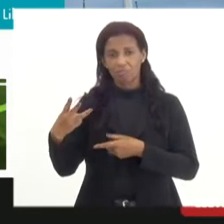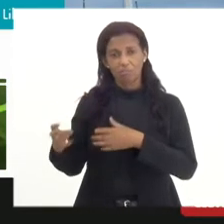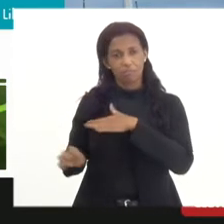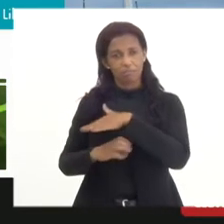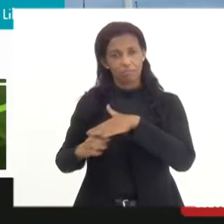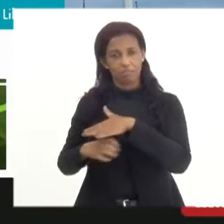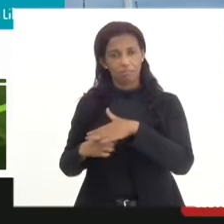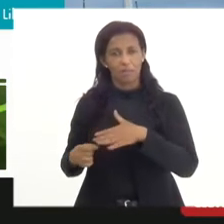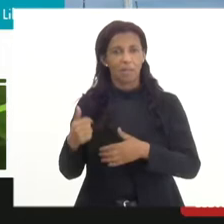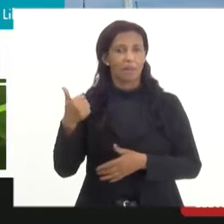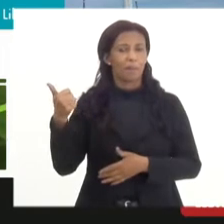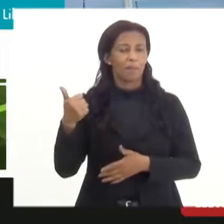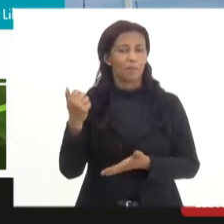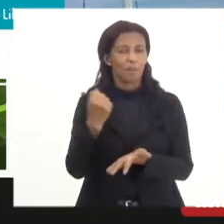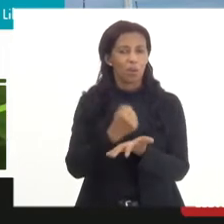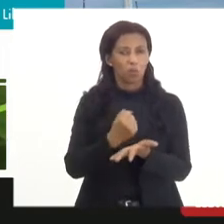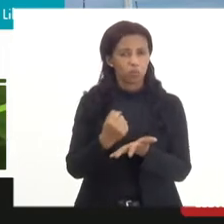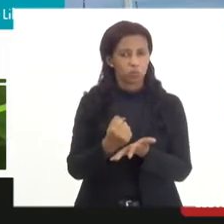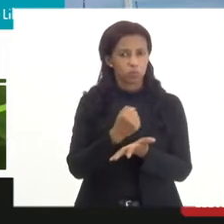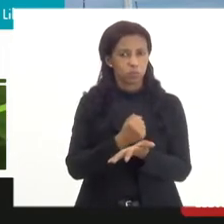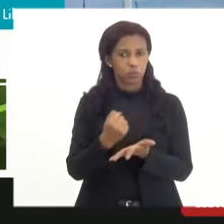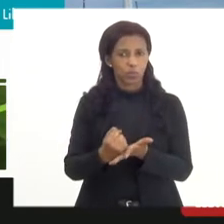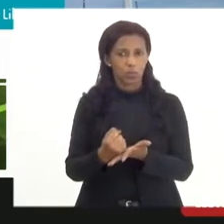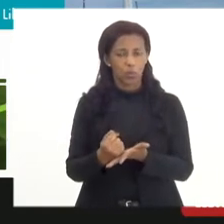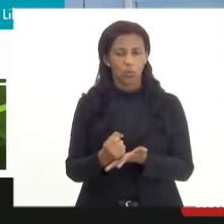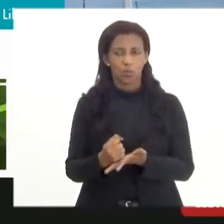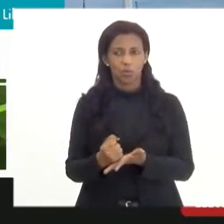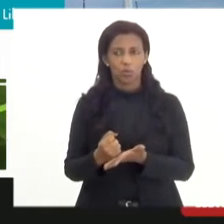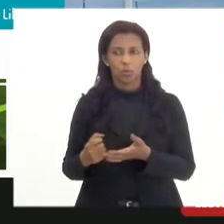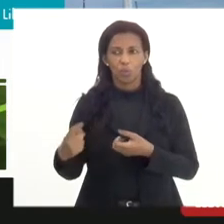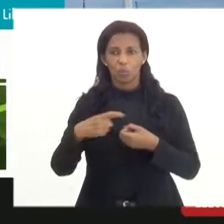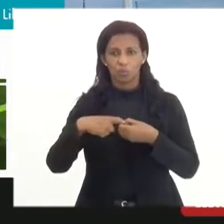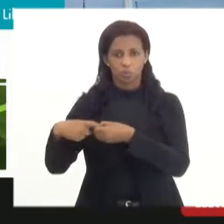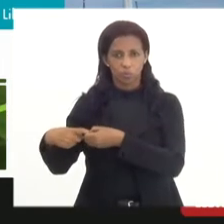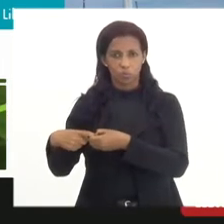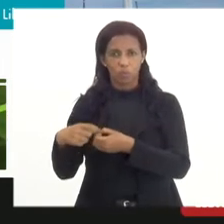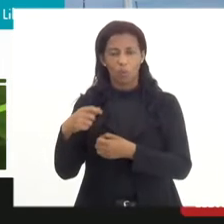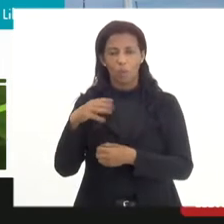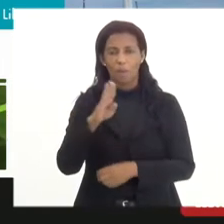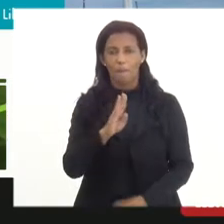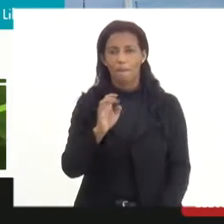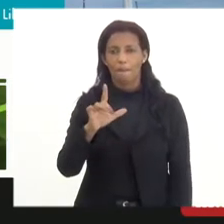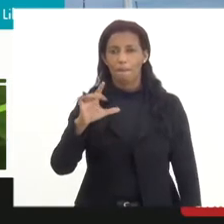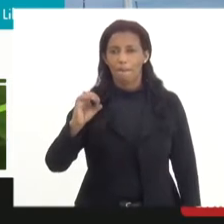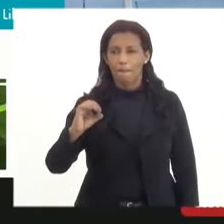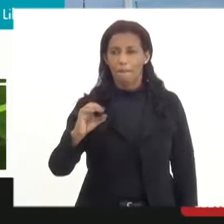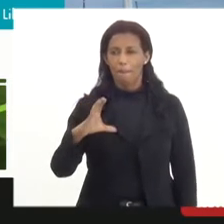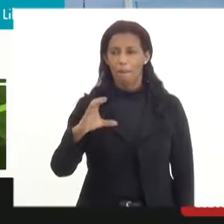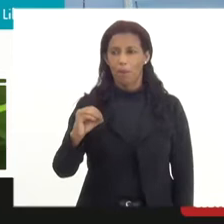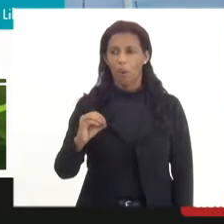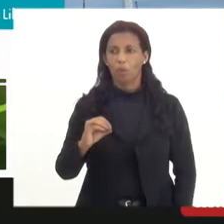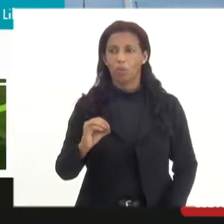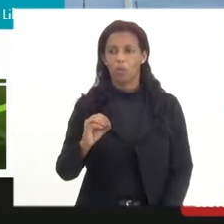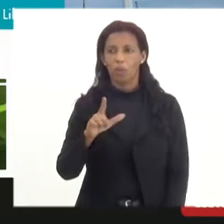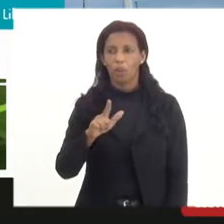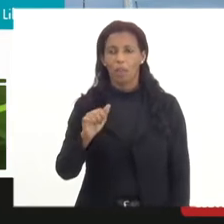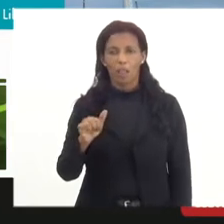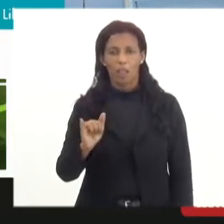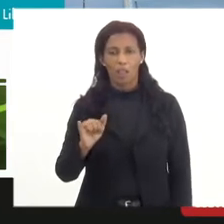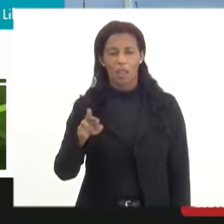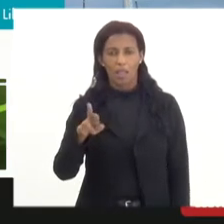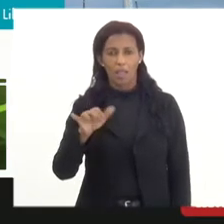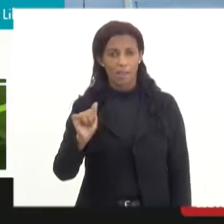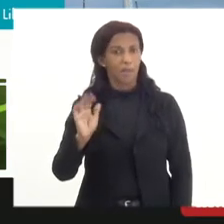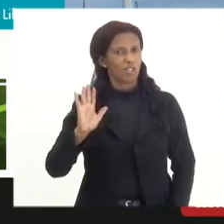do primeiro contrato de partida de produção aqui no Brasil, o Bloco de Libra, que já está em produção no campo de